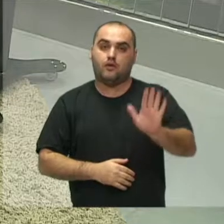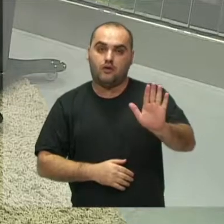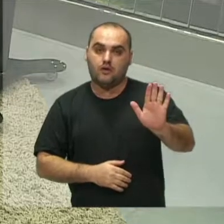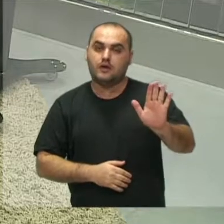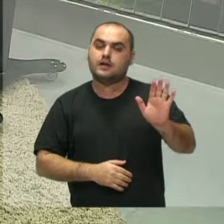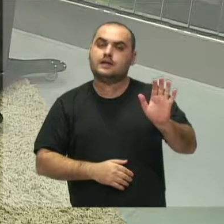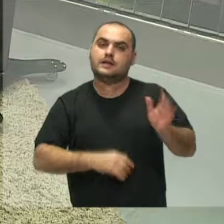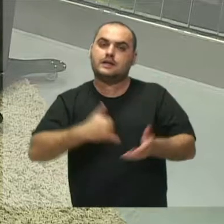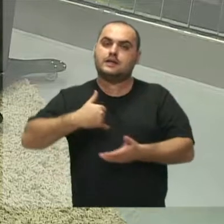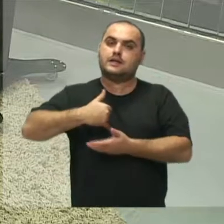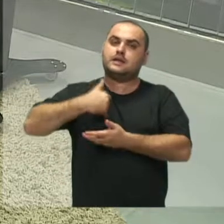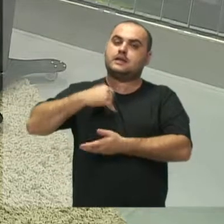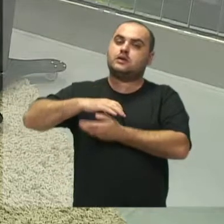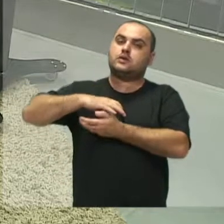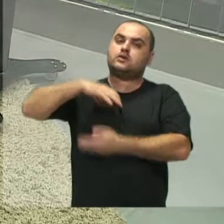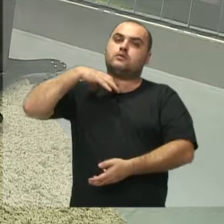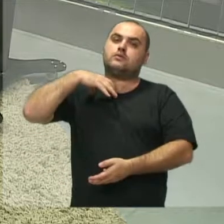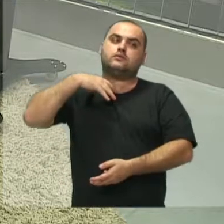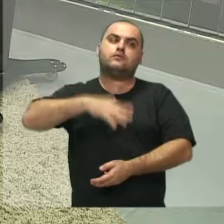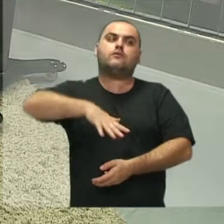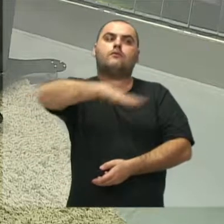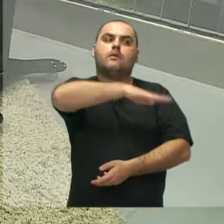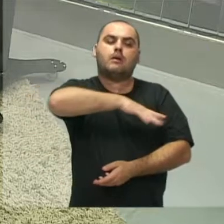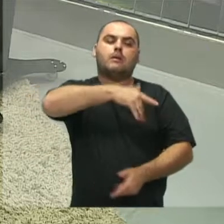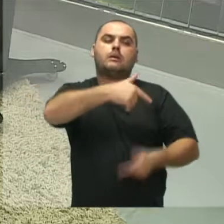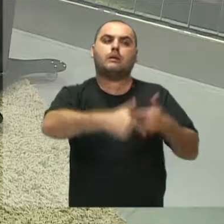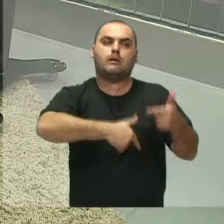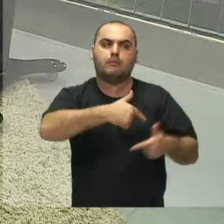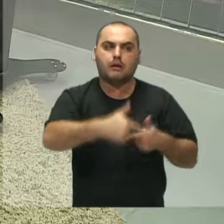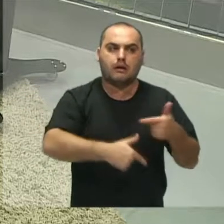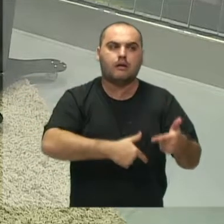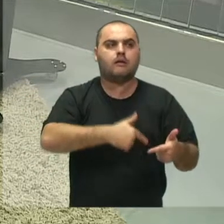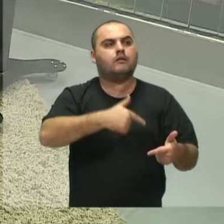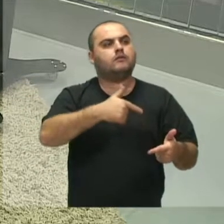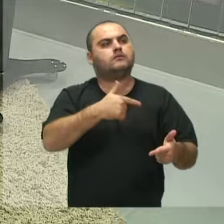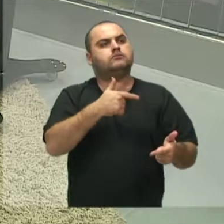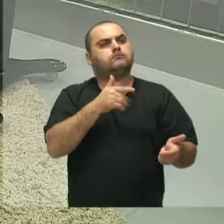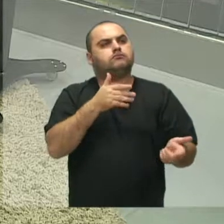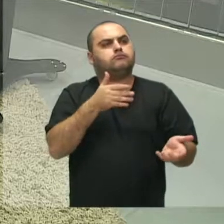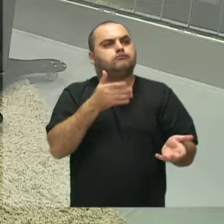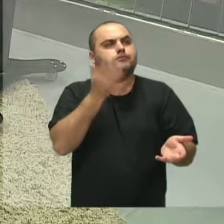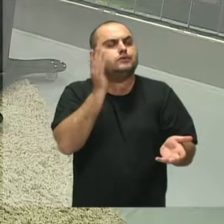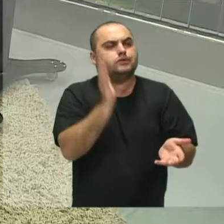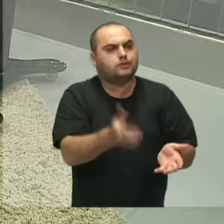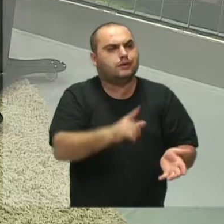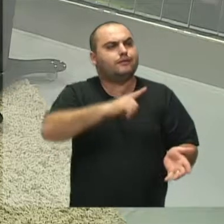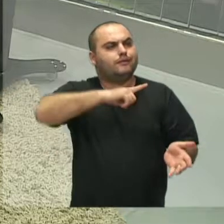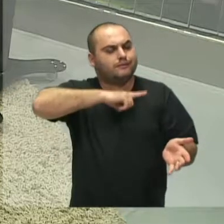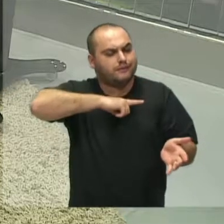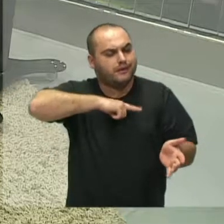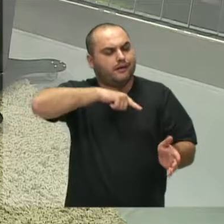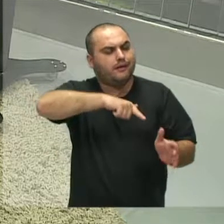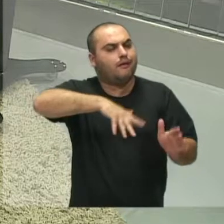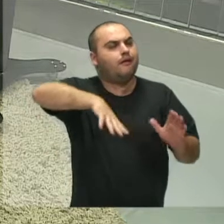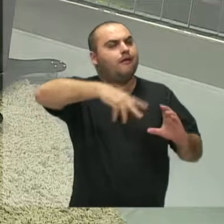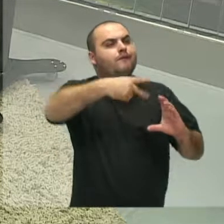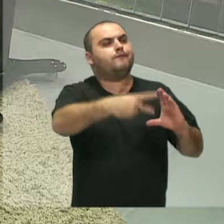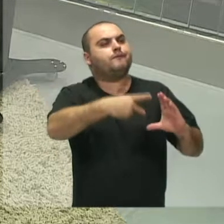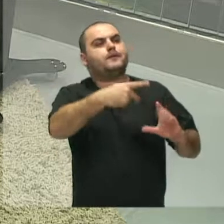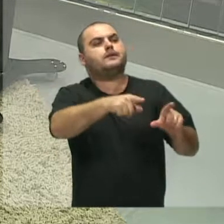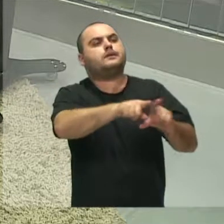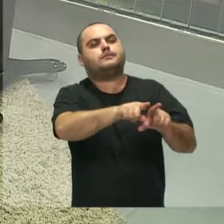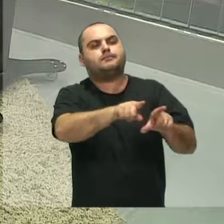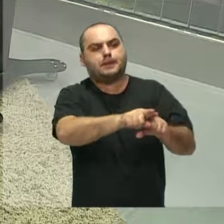o que você pretende trabalhar ou já traz e que quer, né, ter aqui na Câmara de Vereadores também?